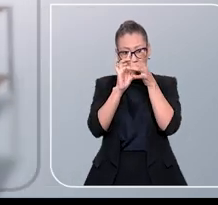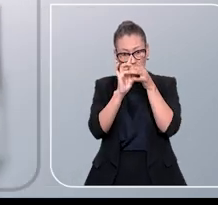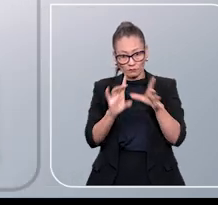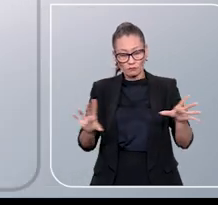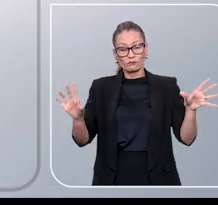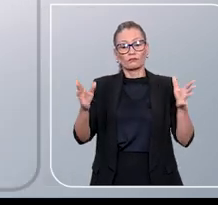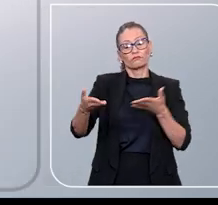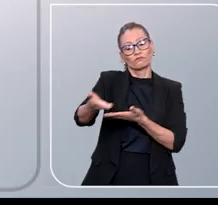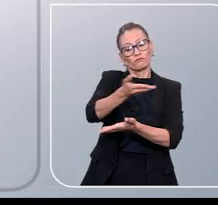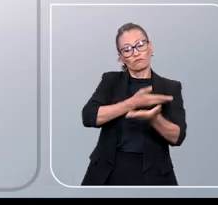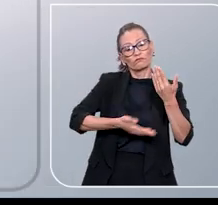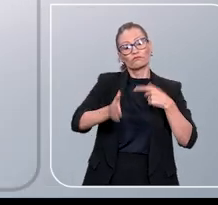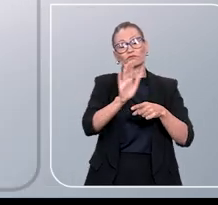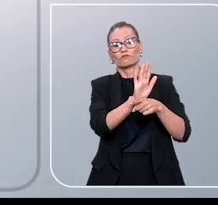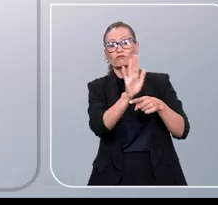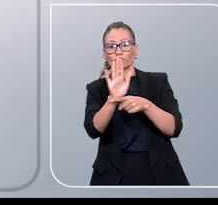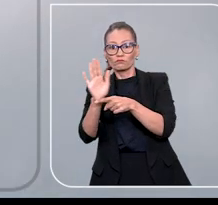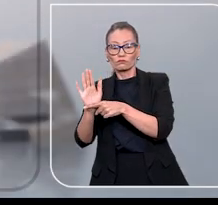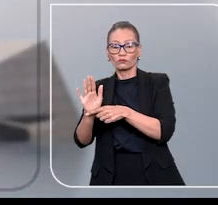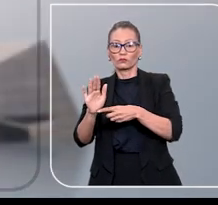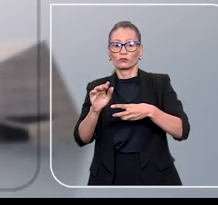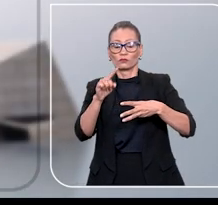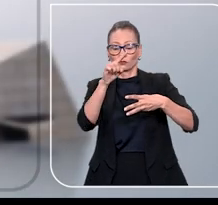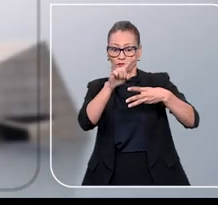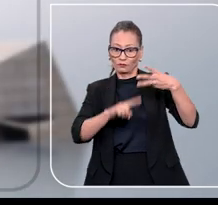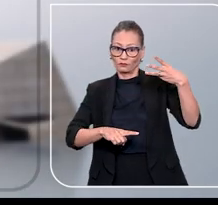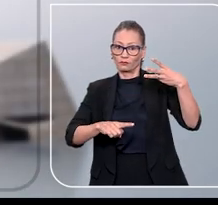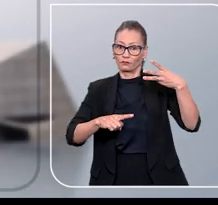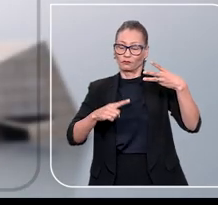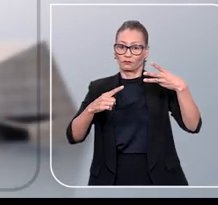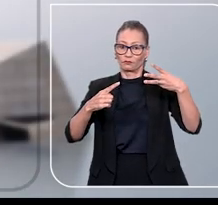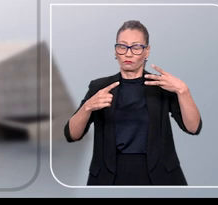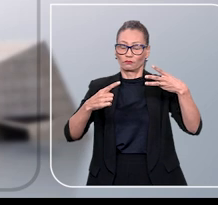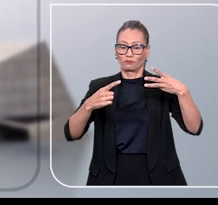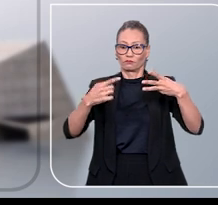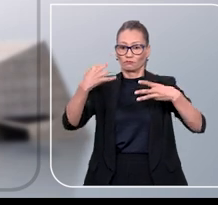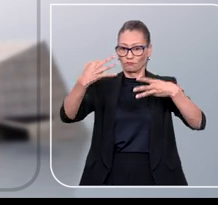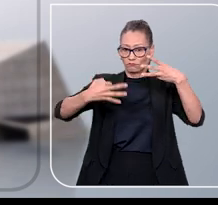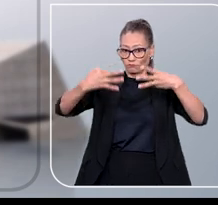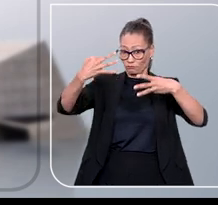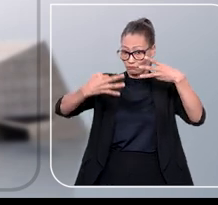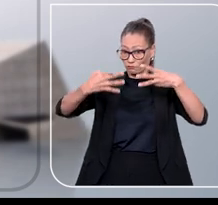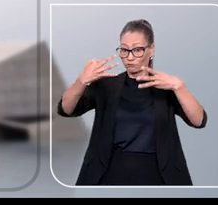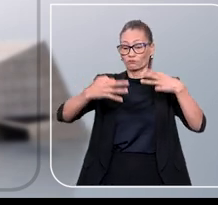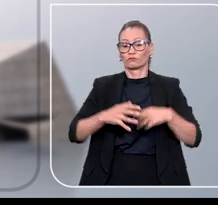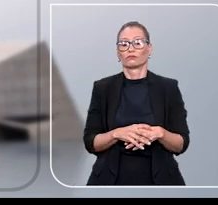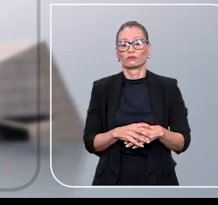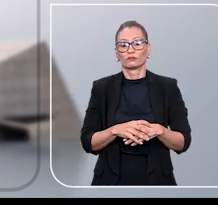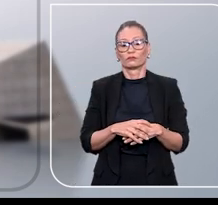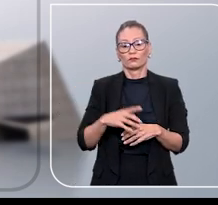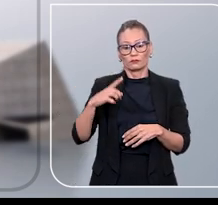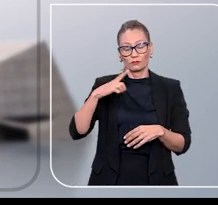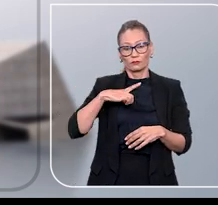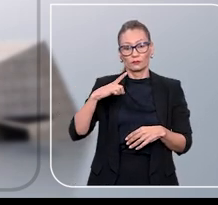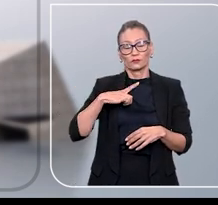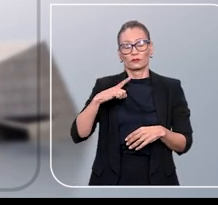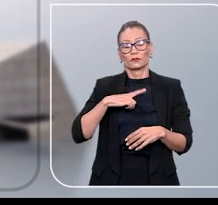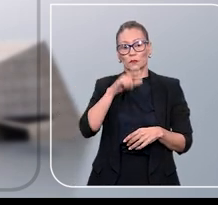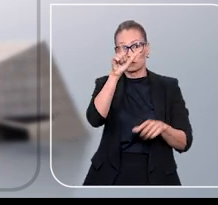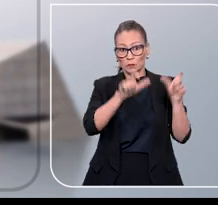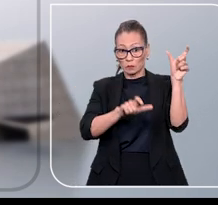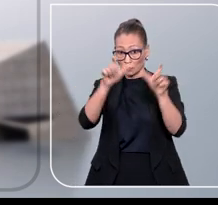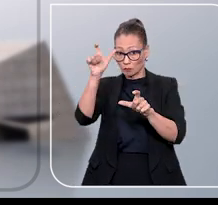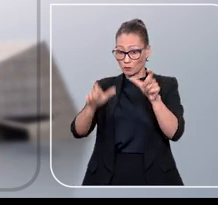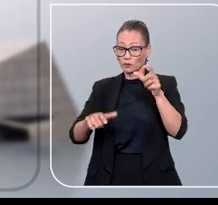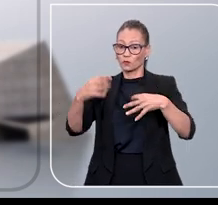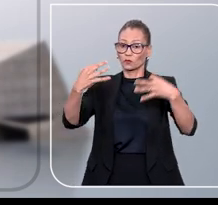com a colaboração dos três poderes. Um terço das cadeiras do tribunal é preenchido por membros da Justiça dos Estados,